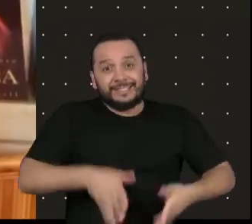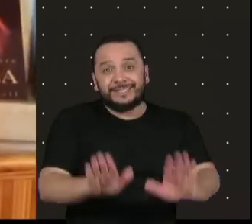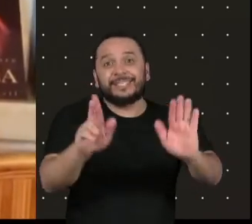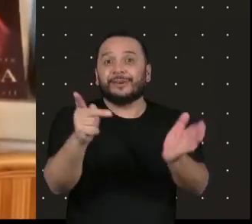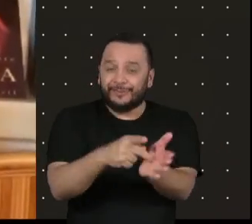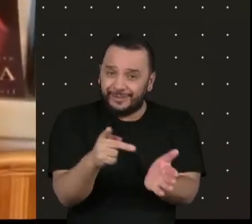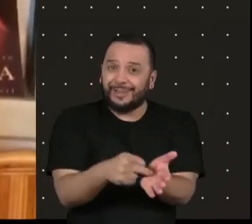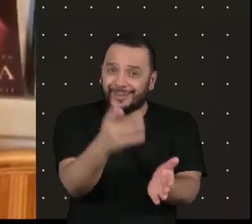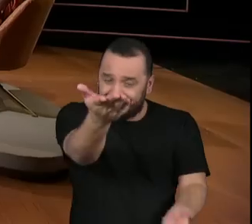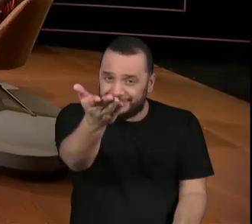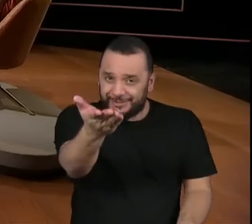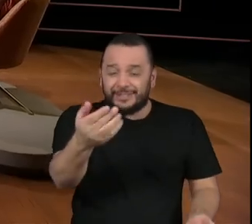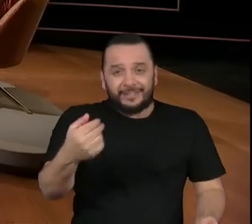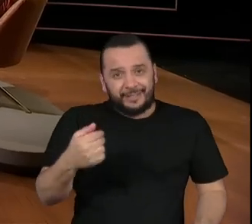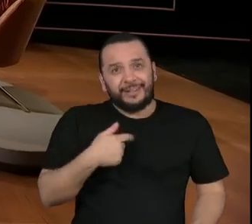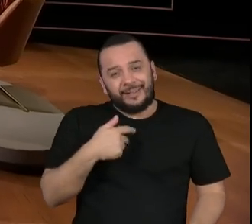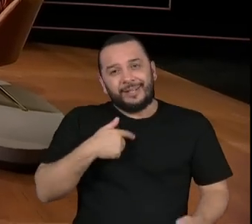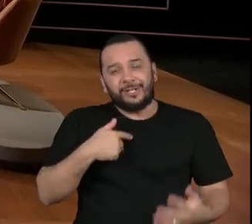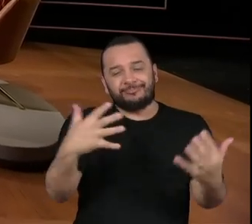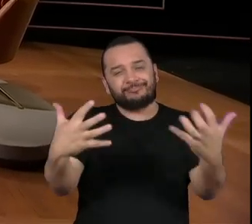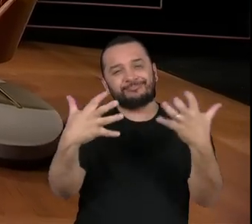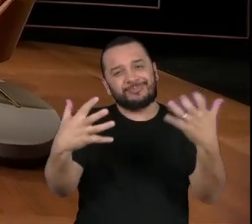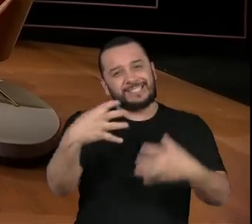na sua energia. Um beijo imenso.